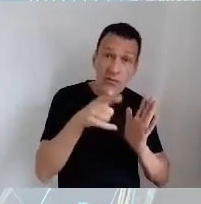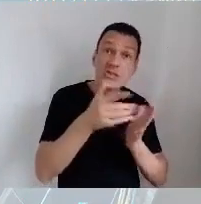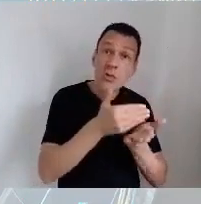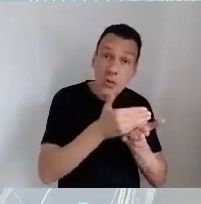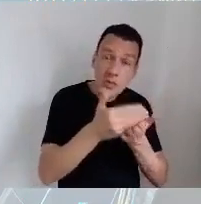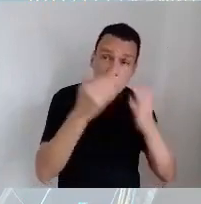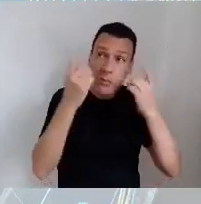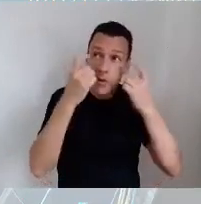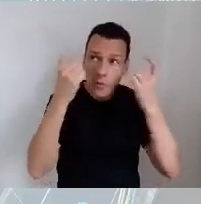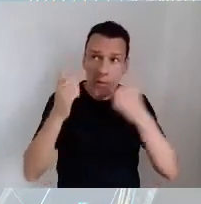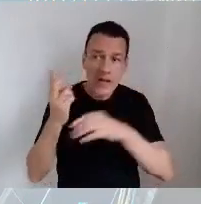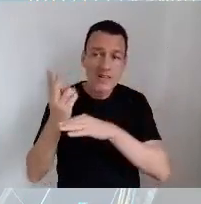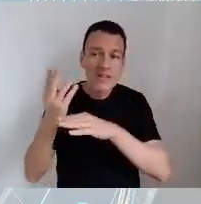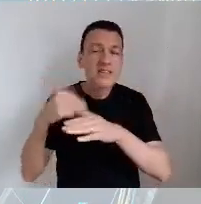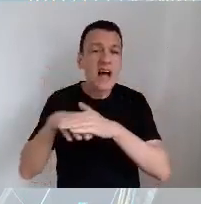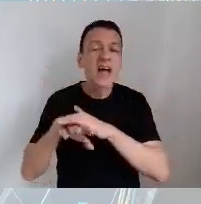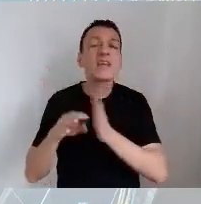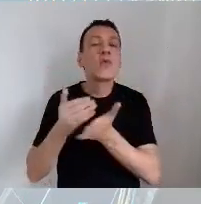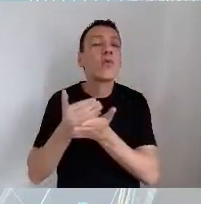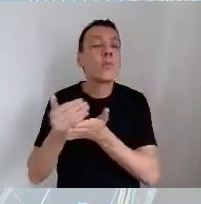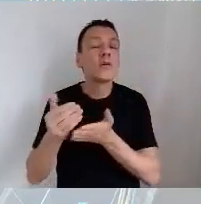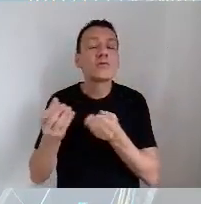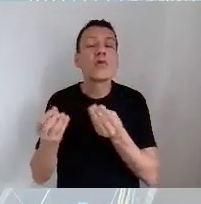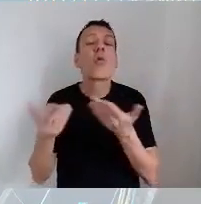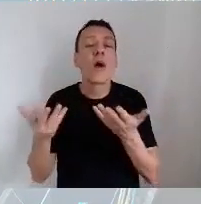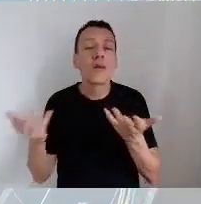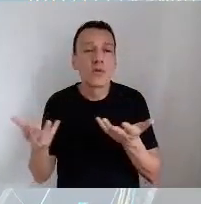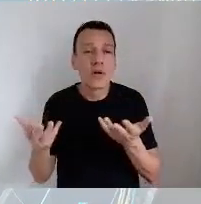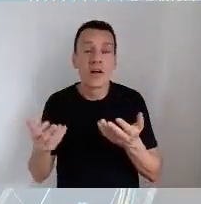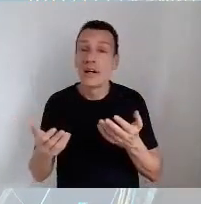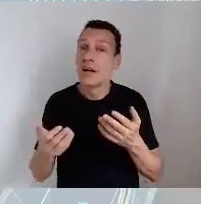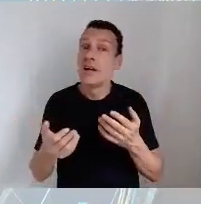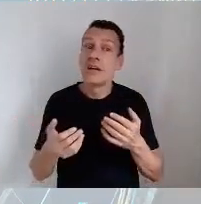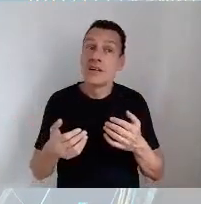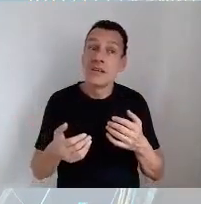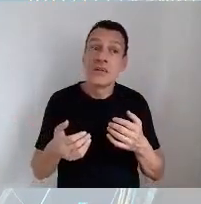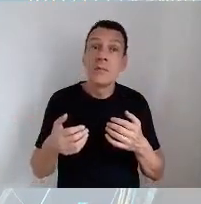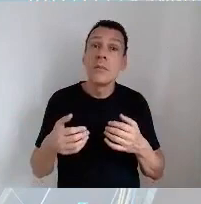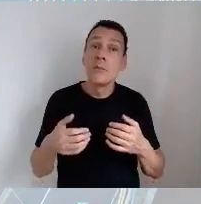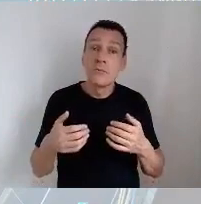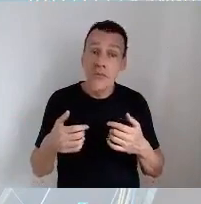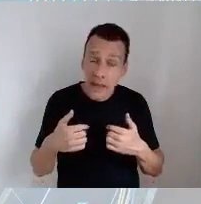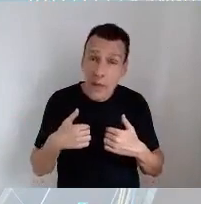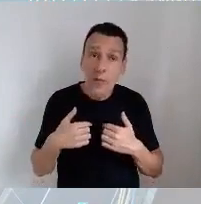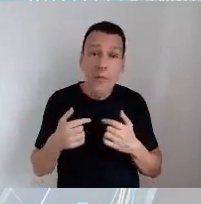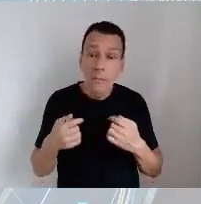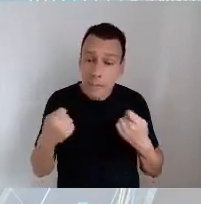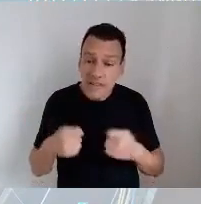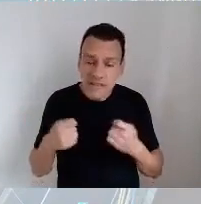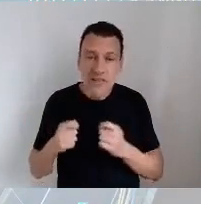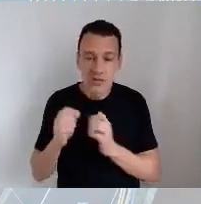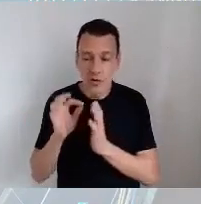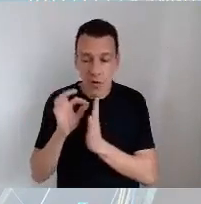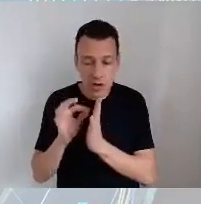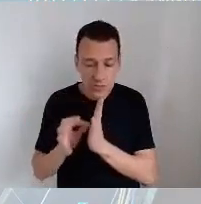preocupar com design quando para você também surgiu a preocupação com manter o teu código quando nasceu para você a preocupação de você